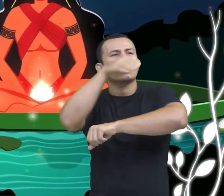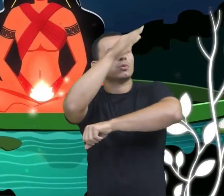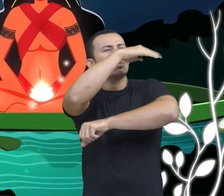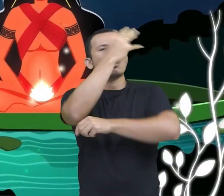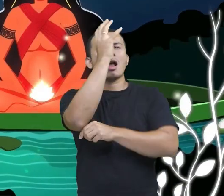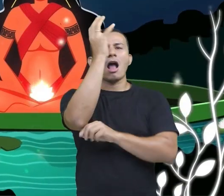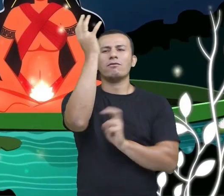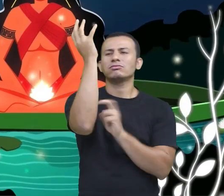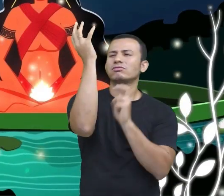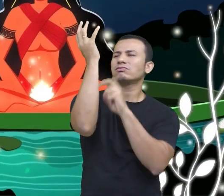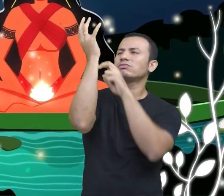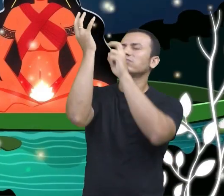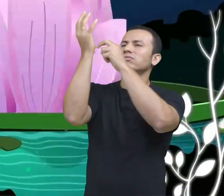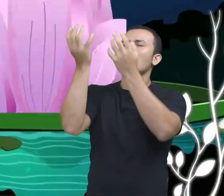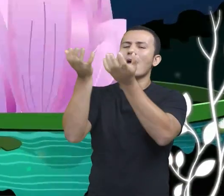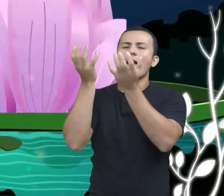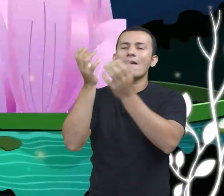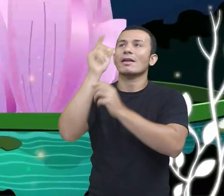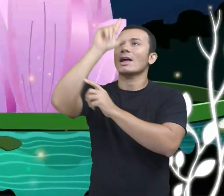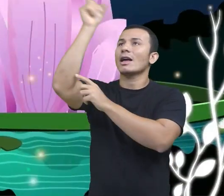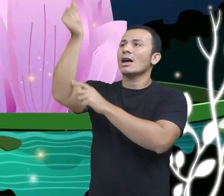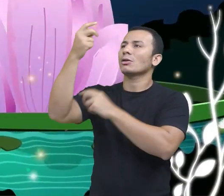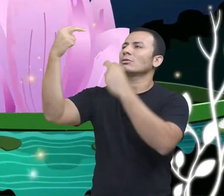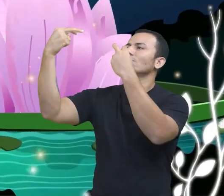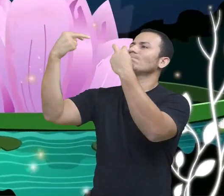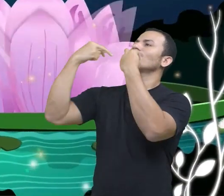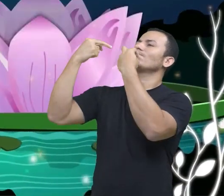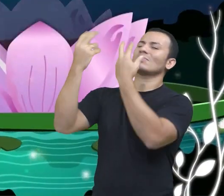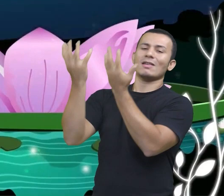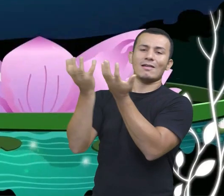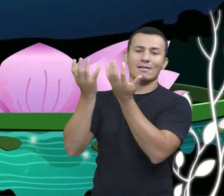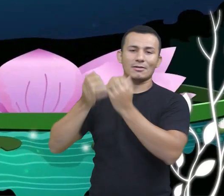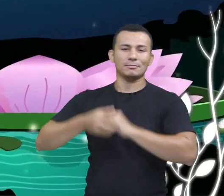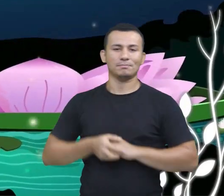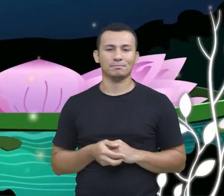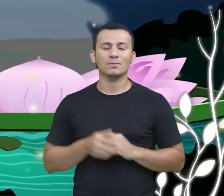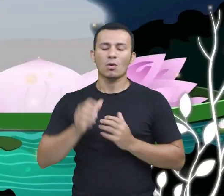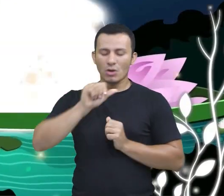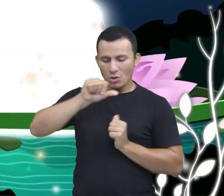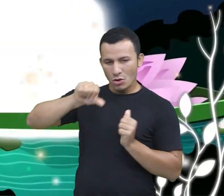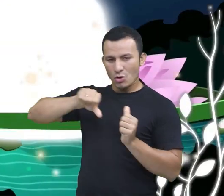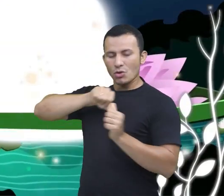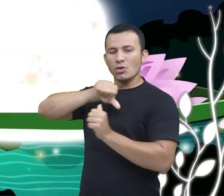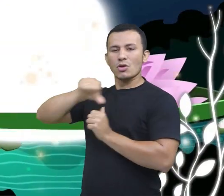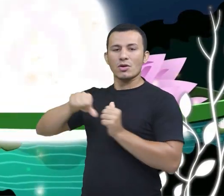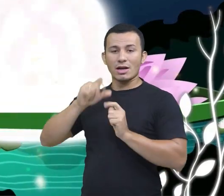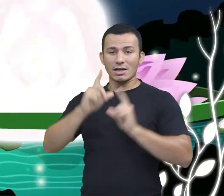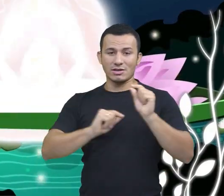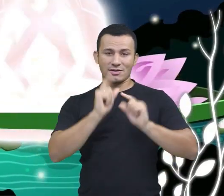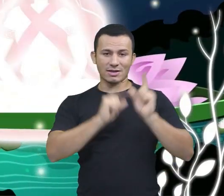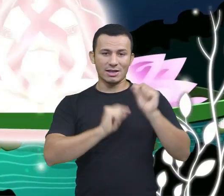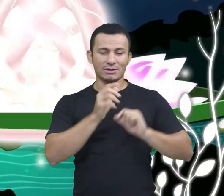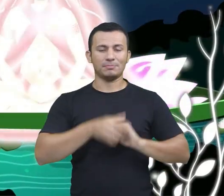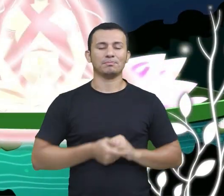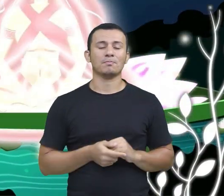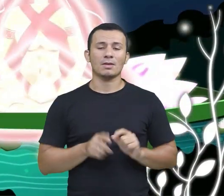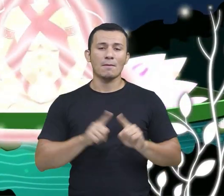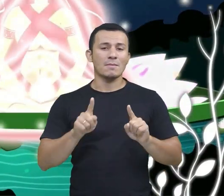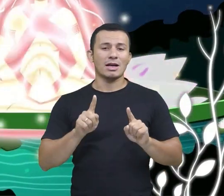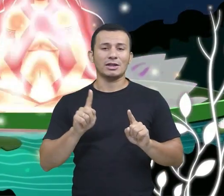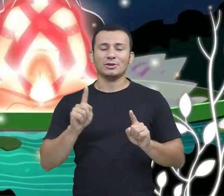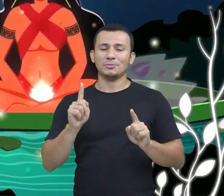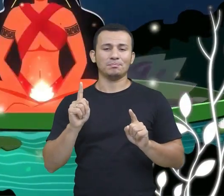e o possível para que Jaci, a lua, visse ela e a transformasse numa linda estrela. Mas isso